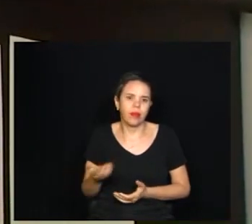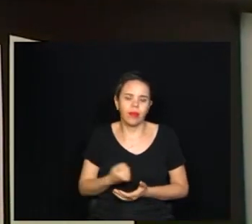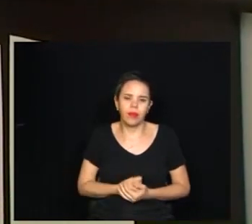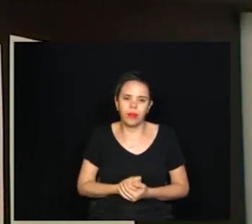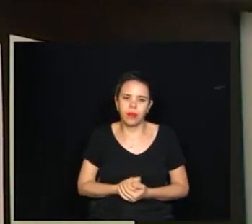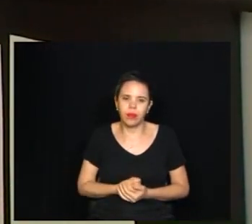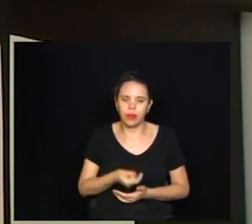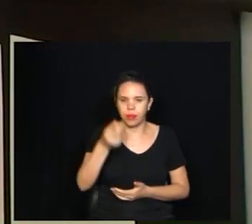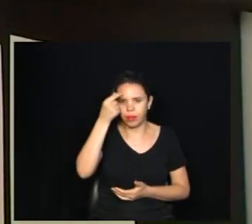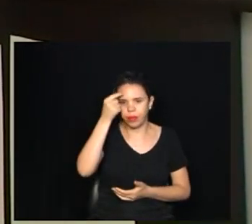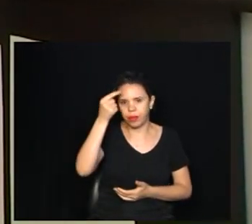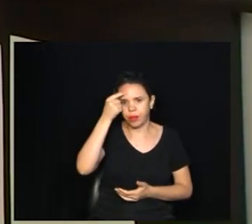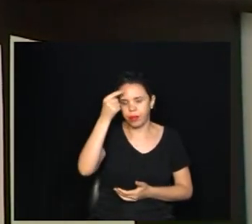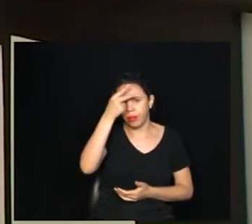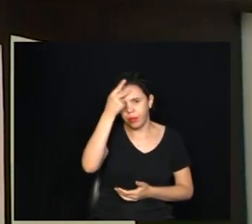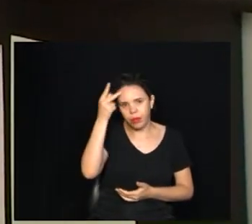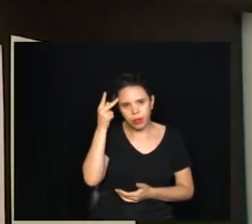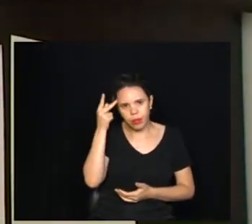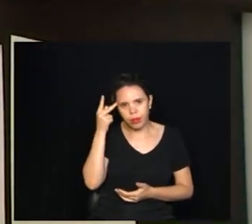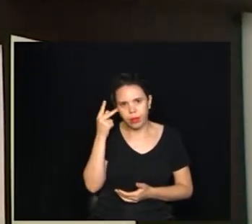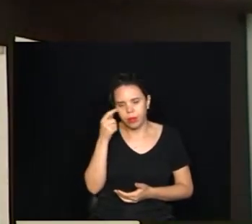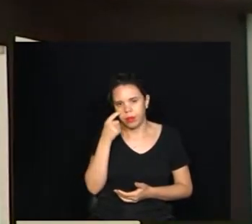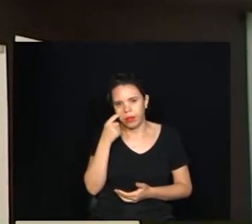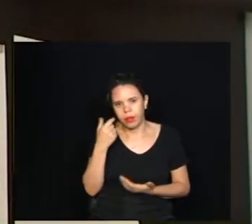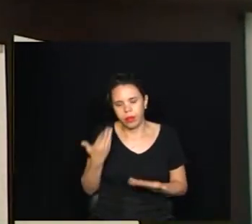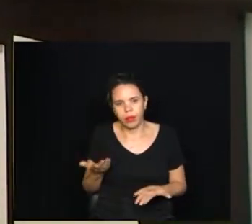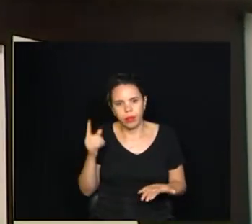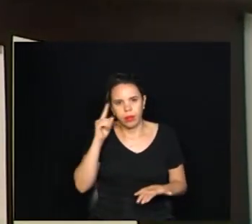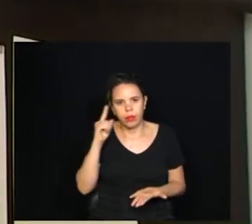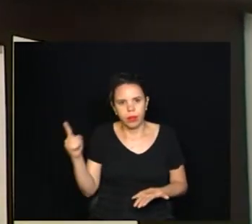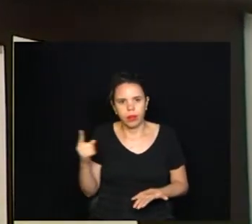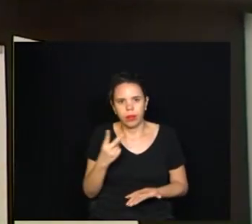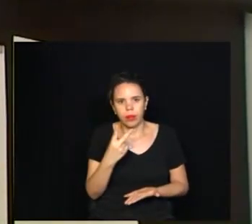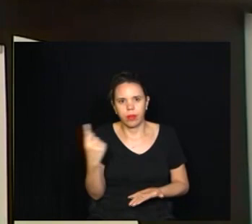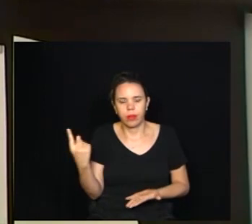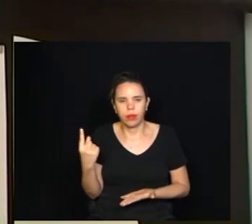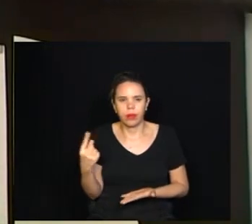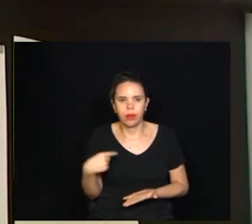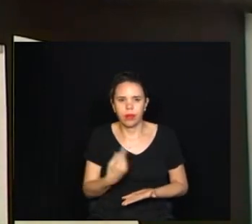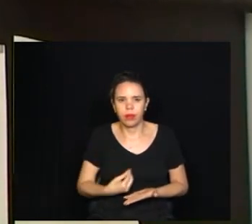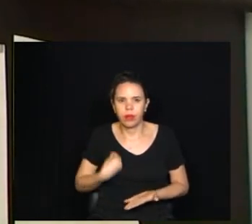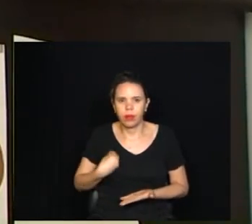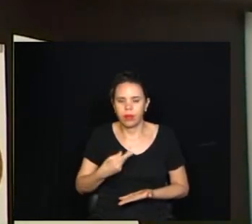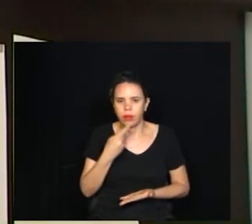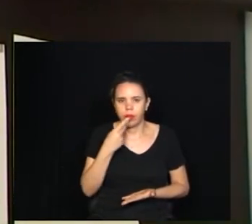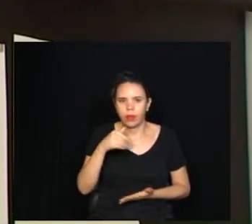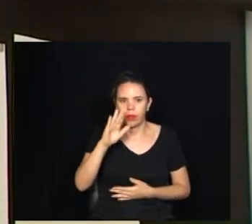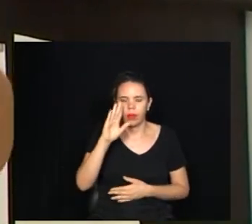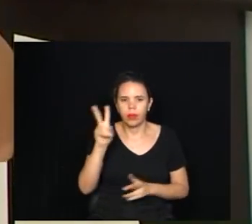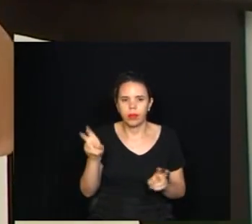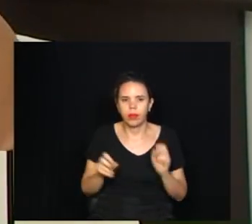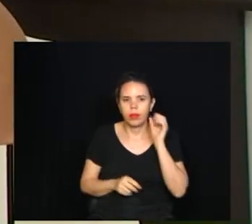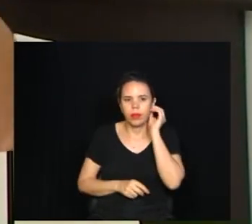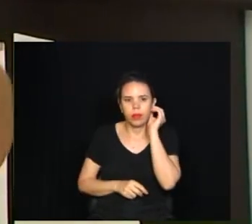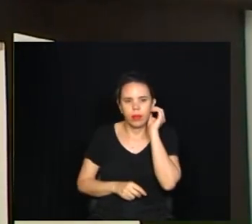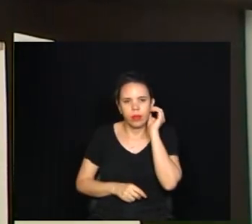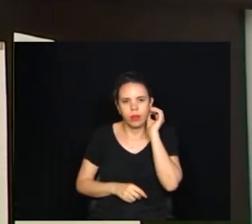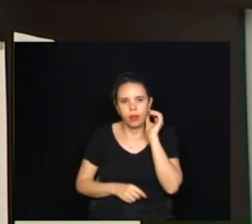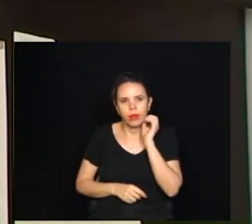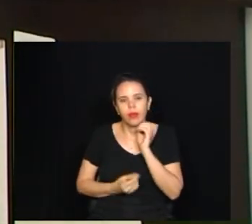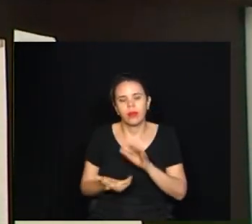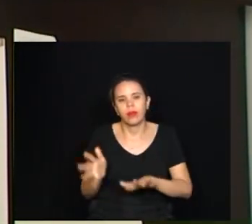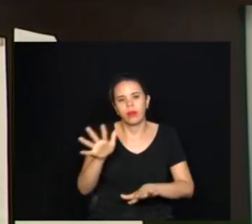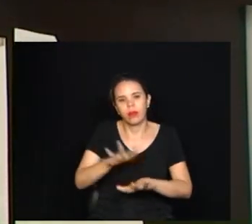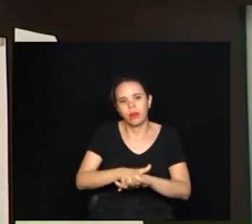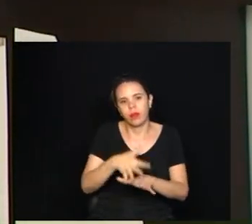da conscientização das pessoas, secretária. Esse dia, o dia 21, nós estamos falando mais a respeito da